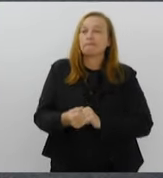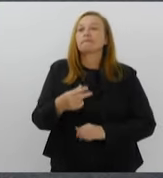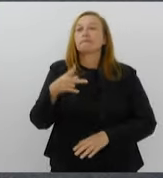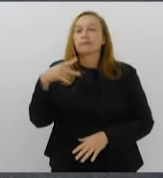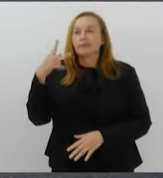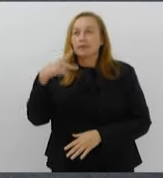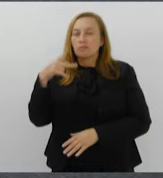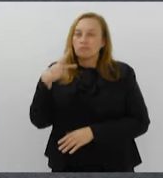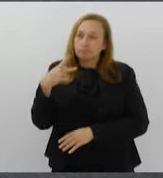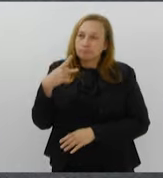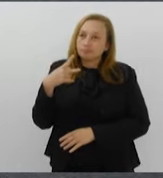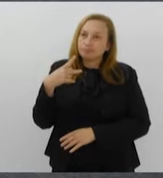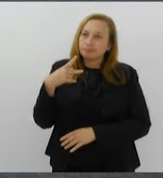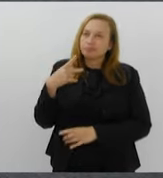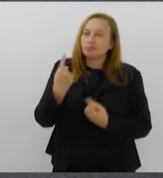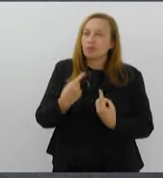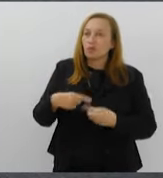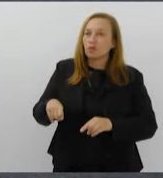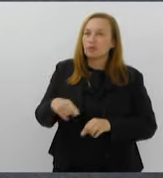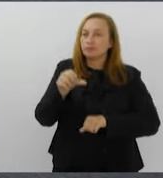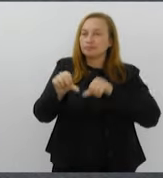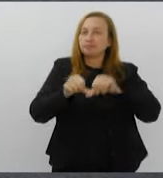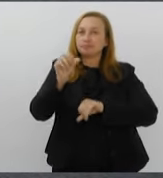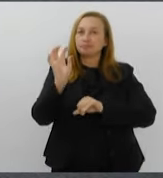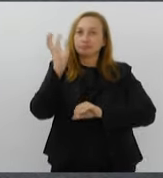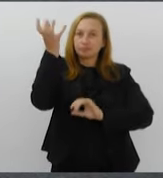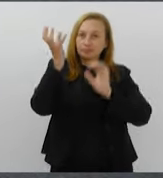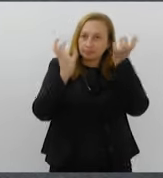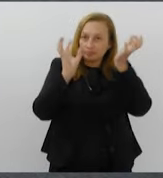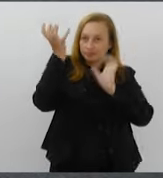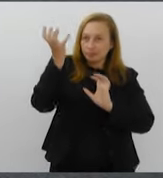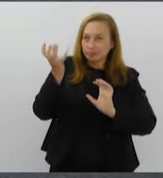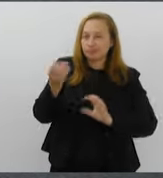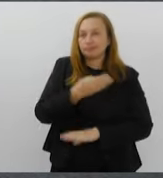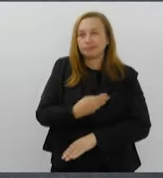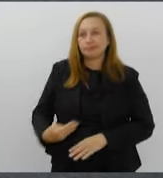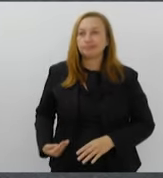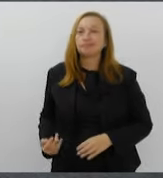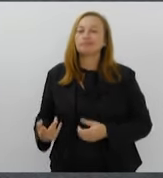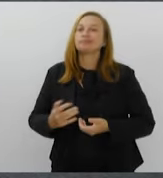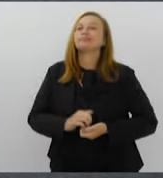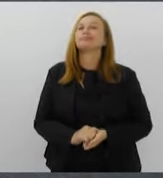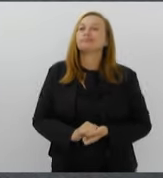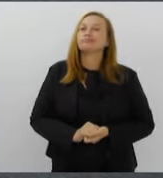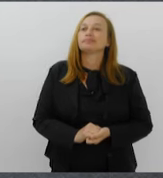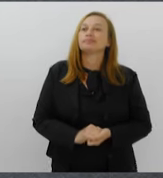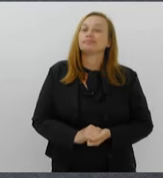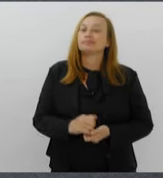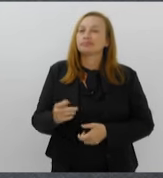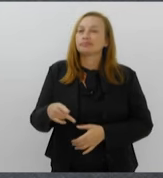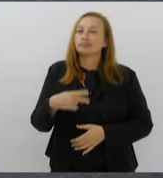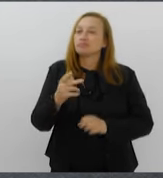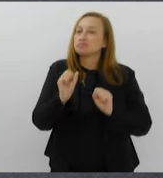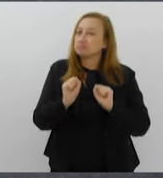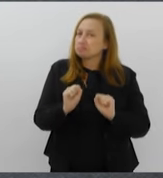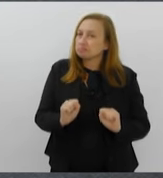nas políticas de combate às mudanças climáticas. O governo me procurou dizendo que